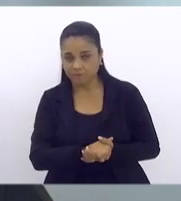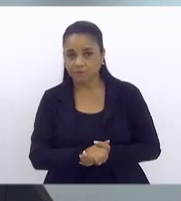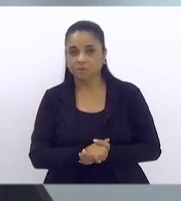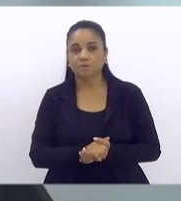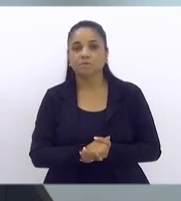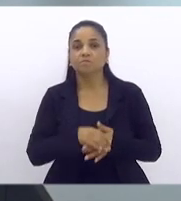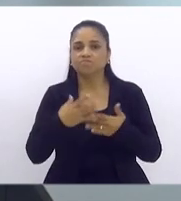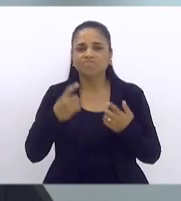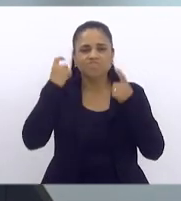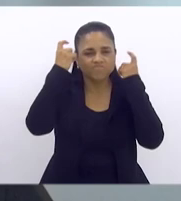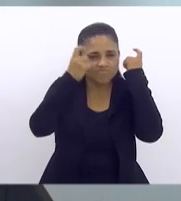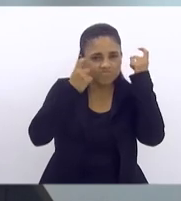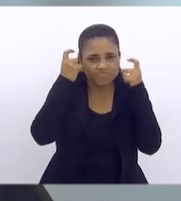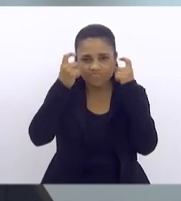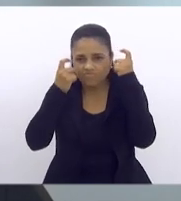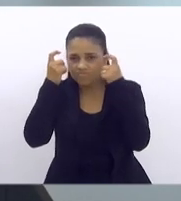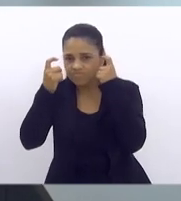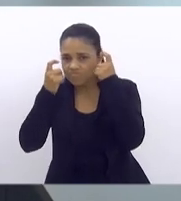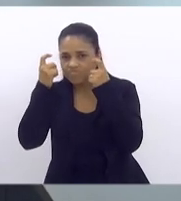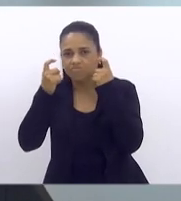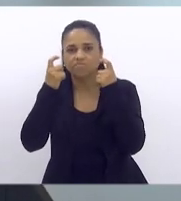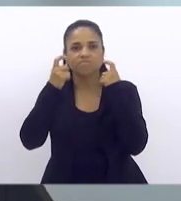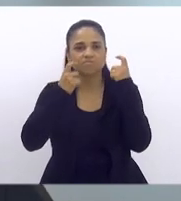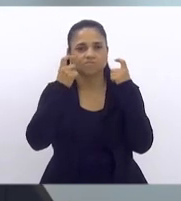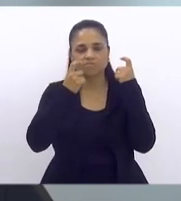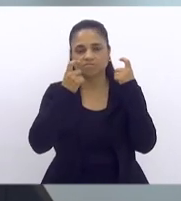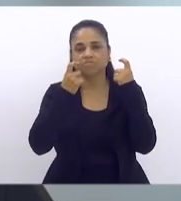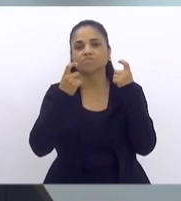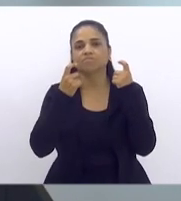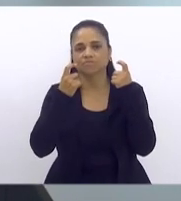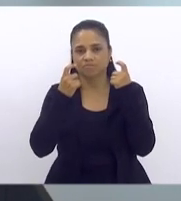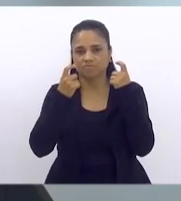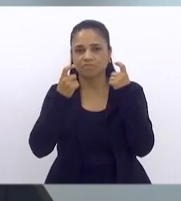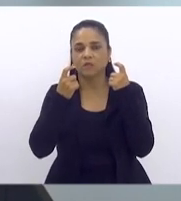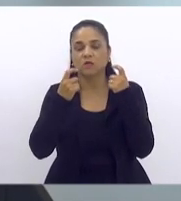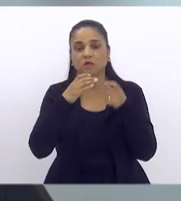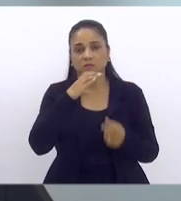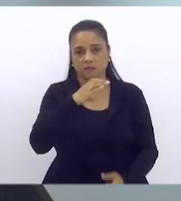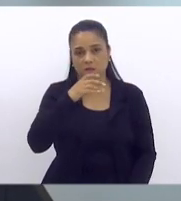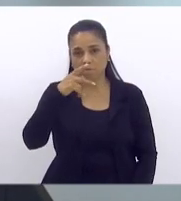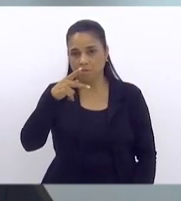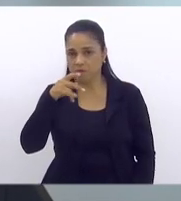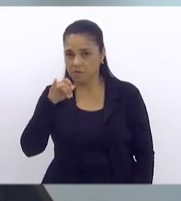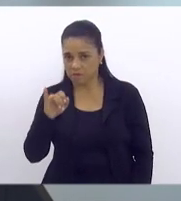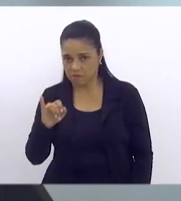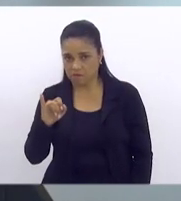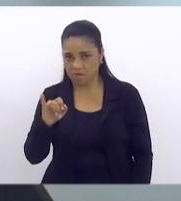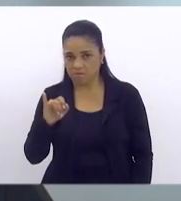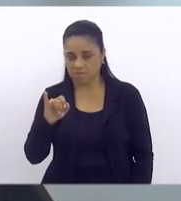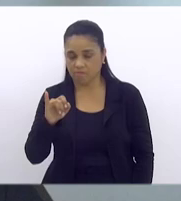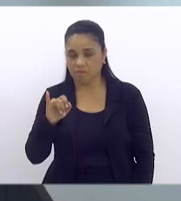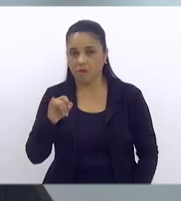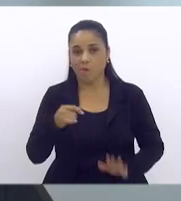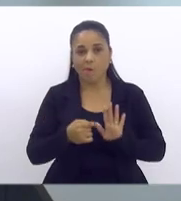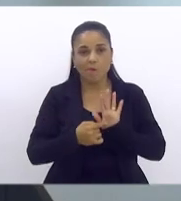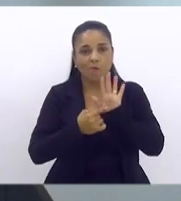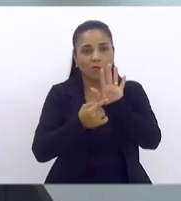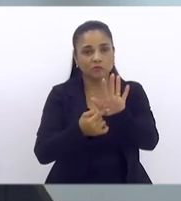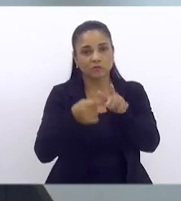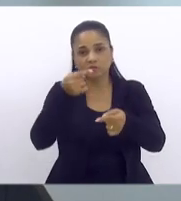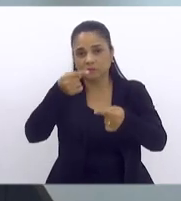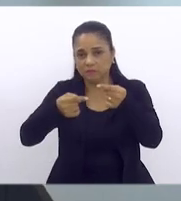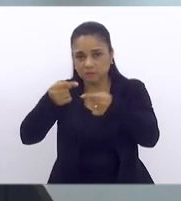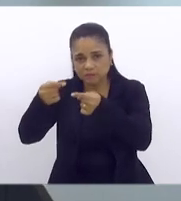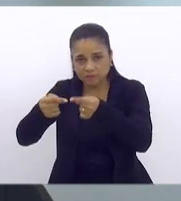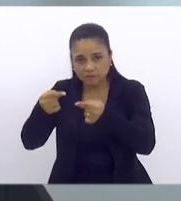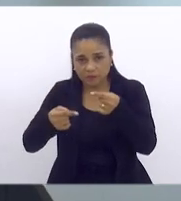preocupada com essa situação. Nossa preocupação aqui com esta CPI é trazer debates que